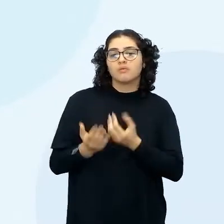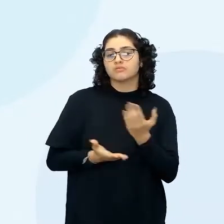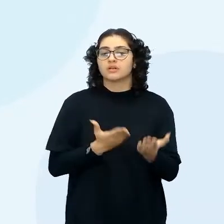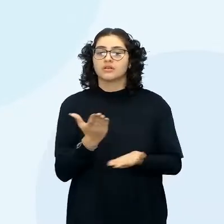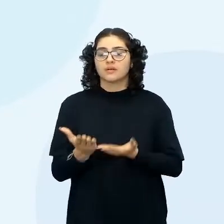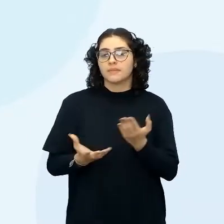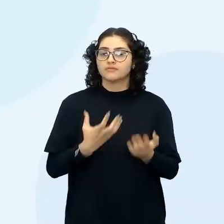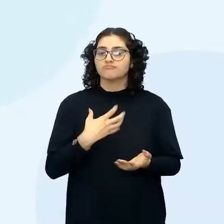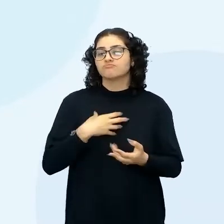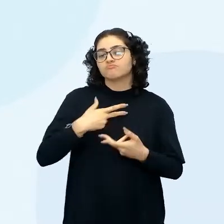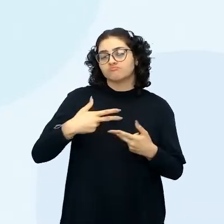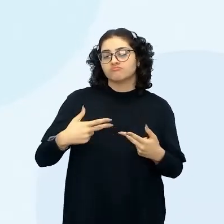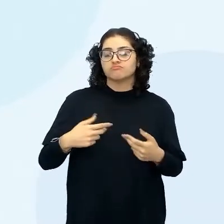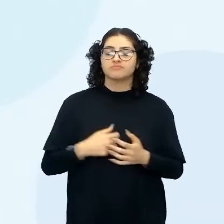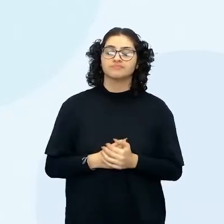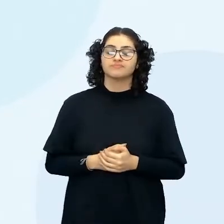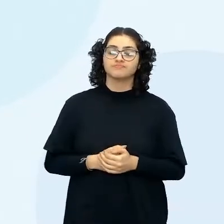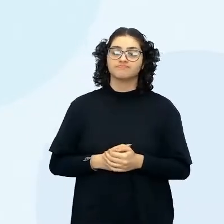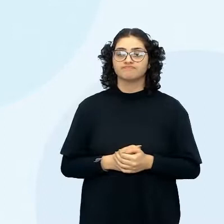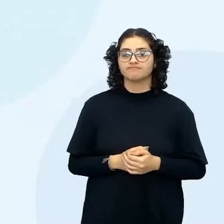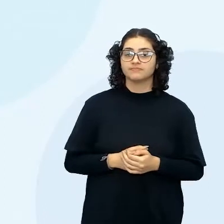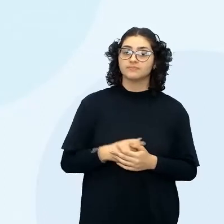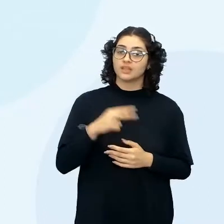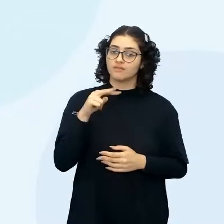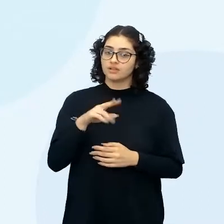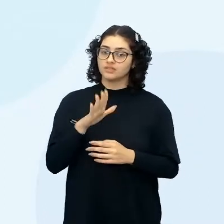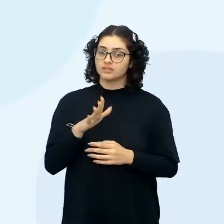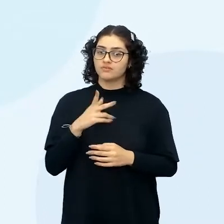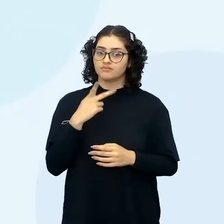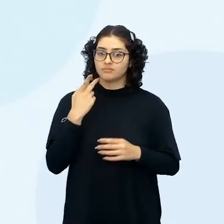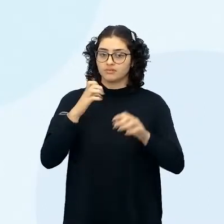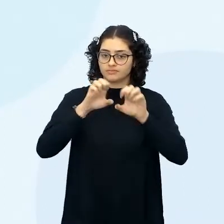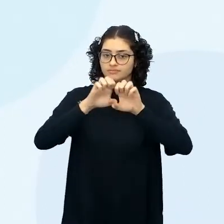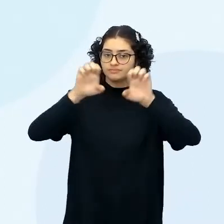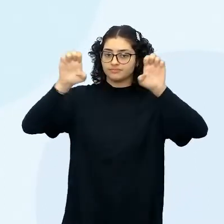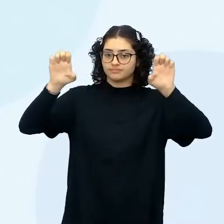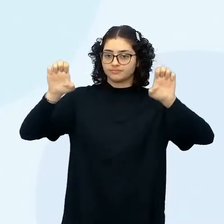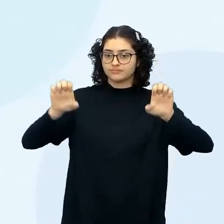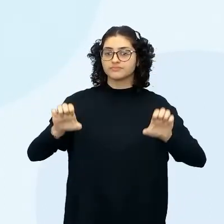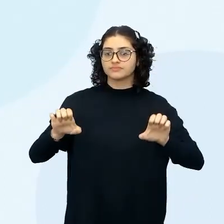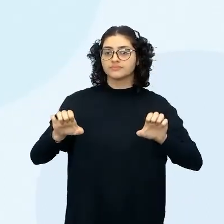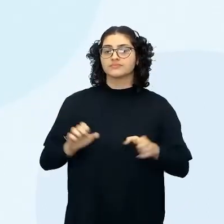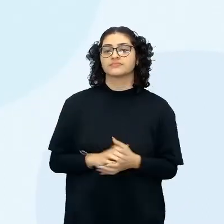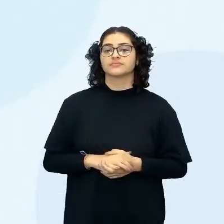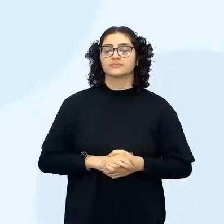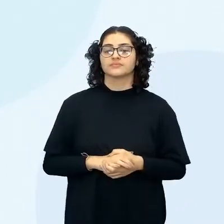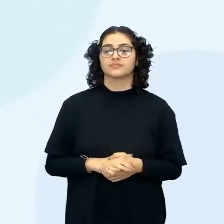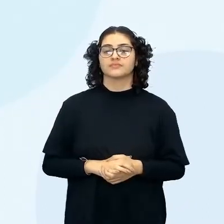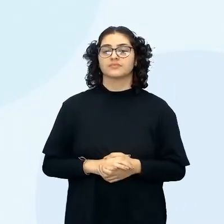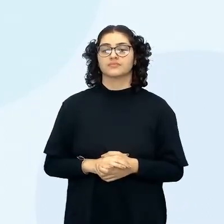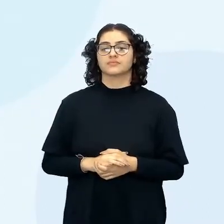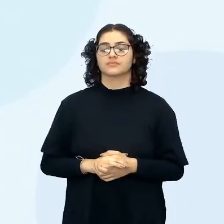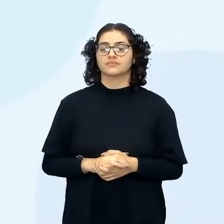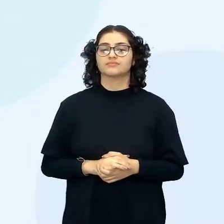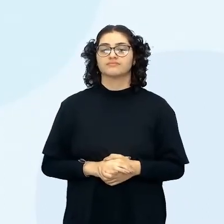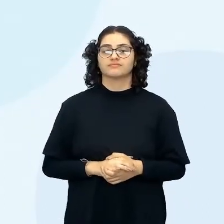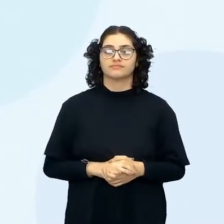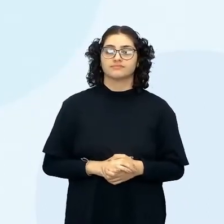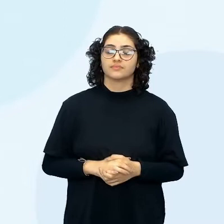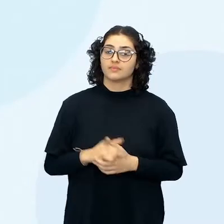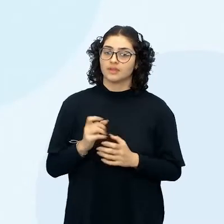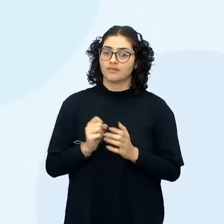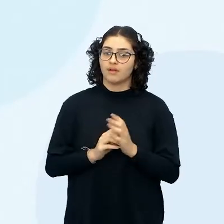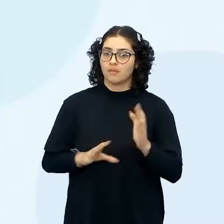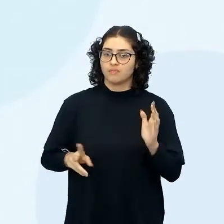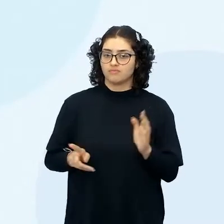tratamento. Como a gente falou anteriormente, os eixos estruturantes que fazem parte da nossa atividade e do